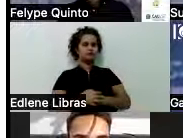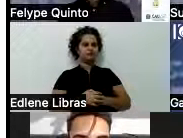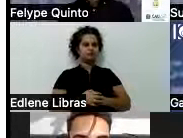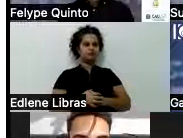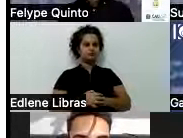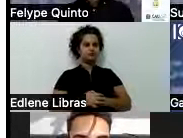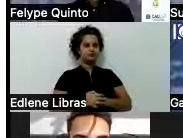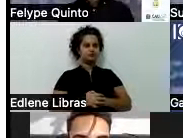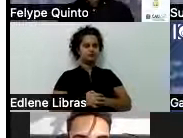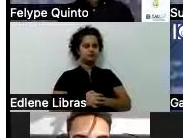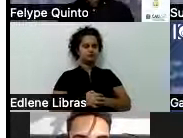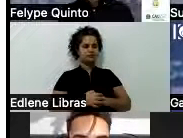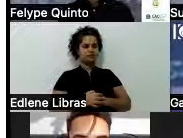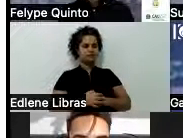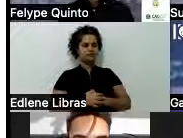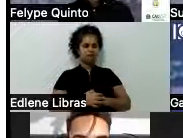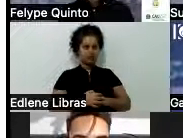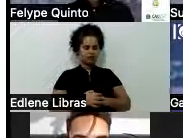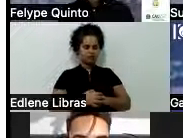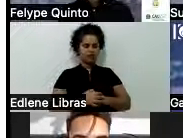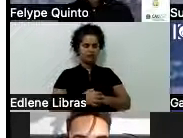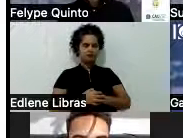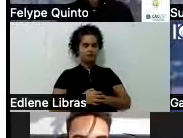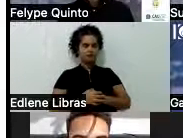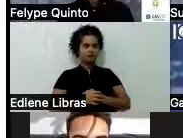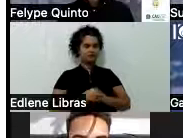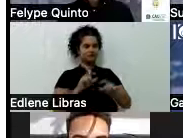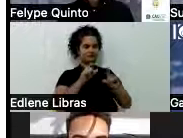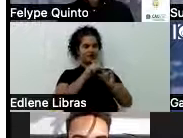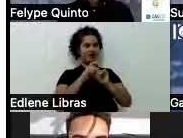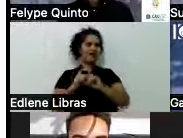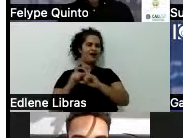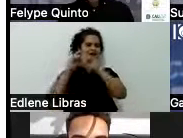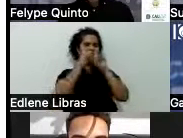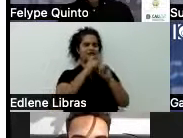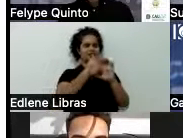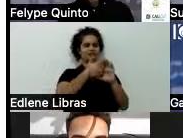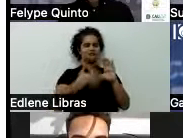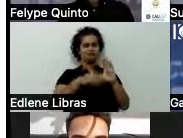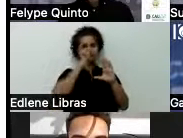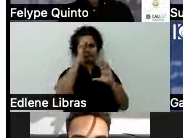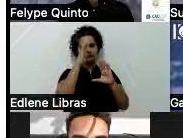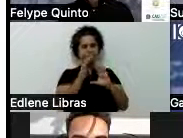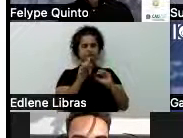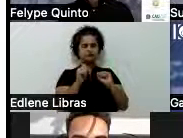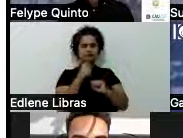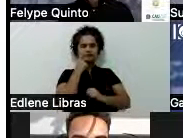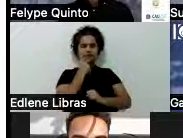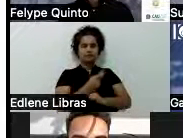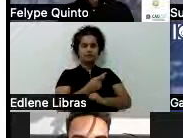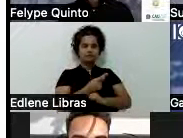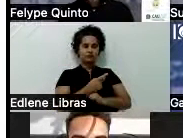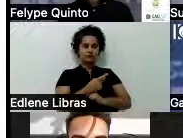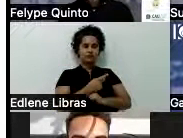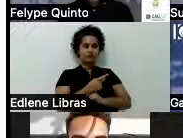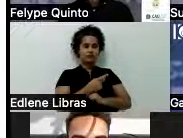Então, pensando numa nuvem de palavras com algumas características principais, a gente poderia dizer que,